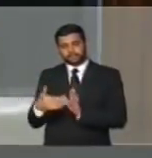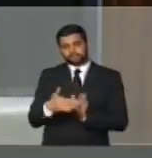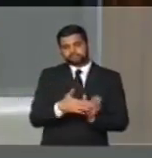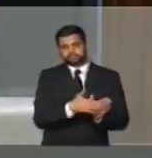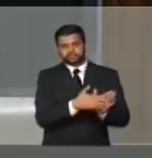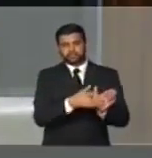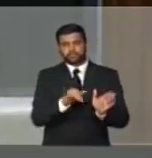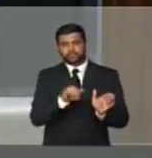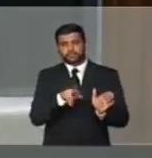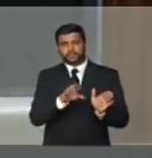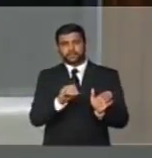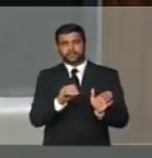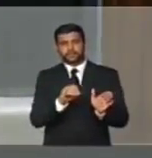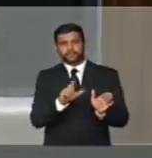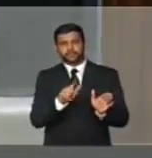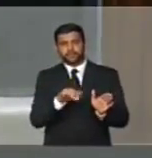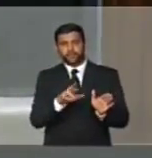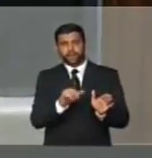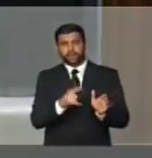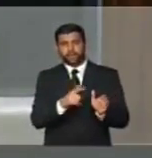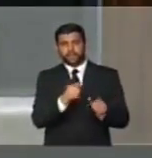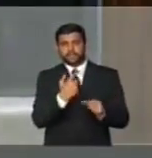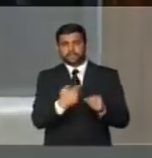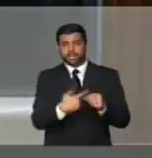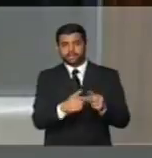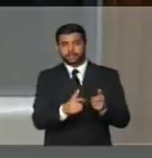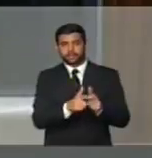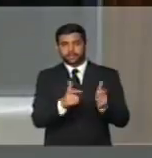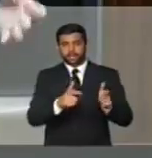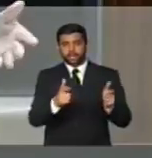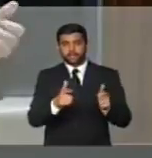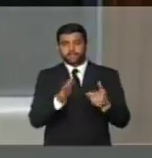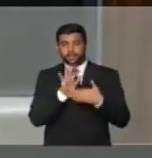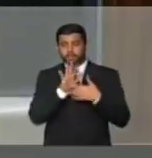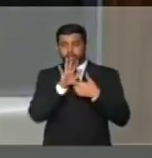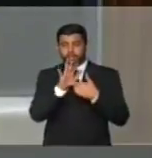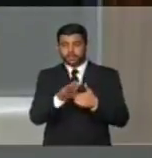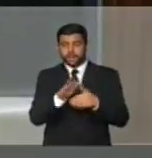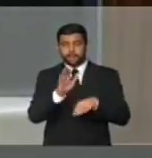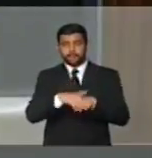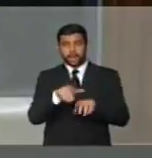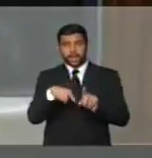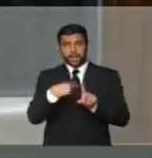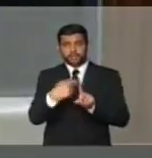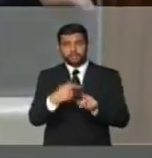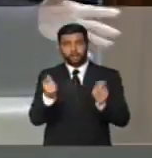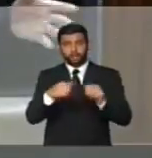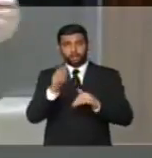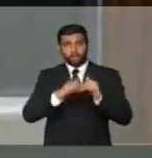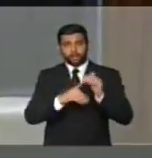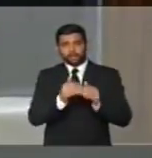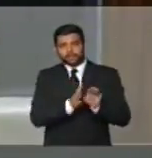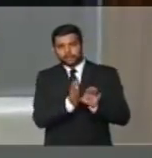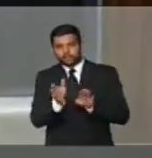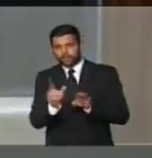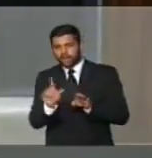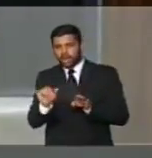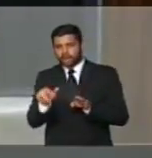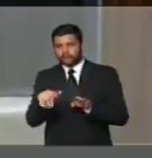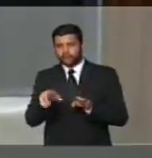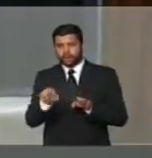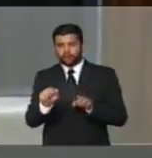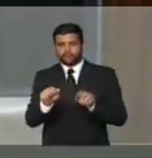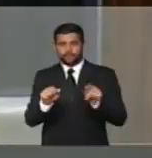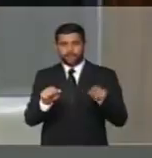Francisco no município de Salgueiro, Salgueiro começou a crescer, começou a aparecer ainda mais, cedeu um pouquinho d'água para Terra